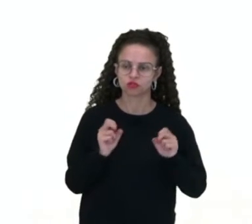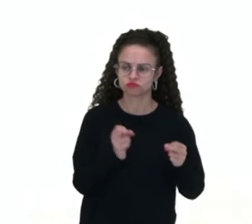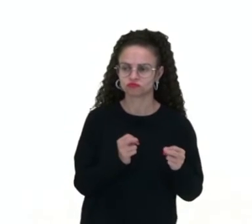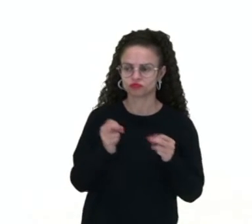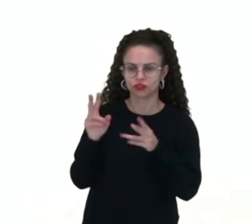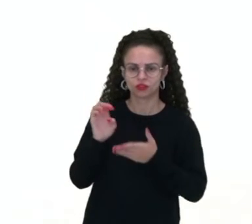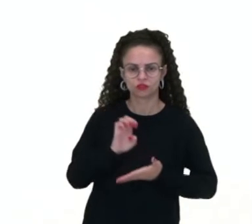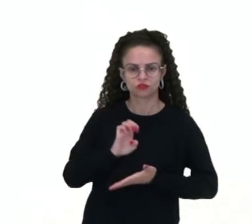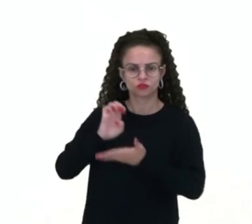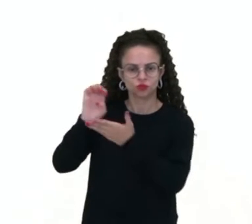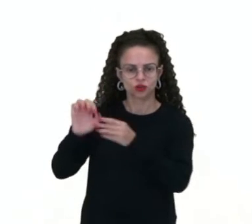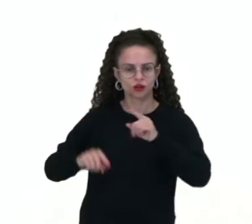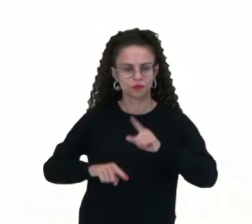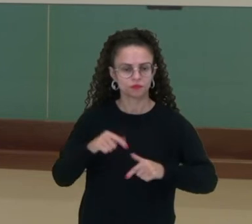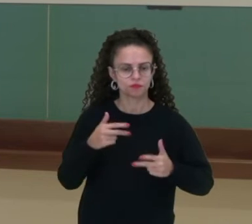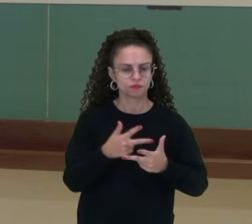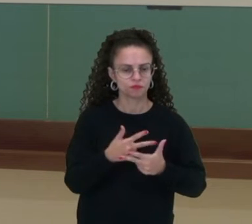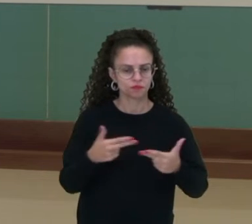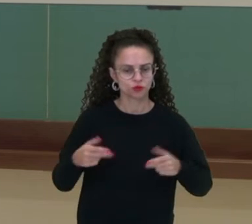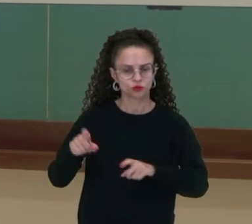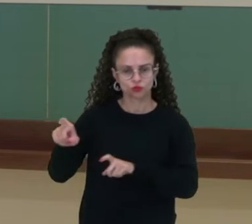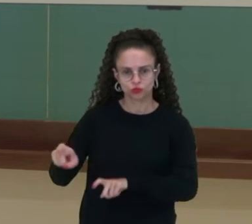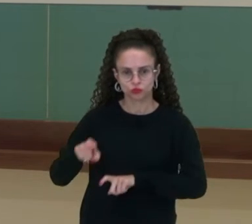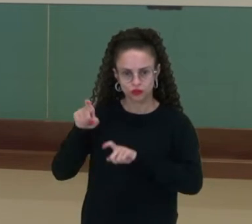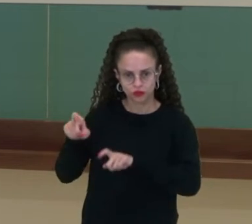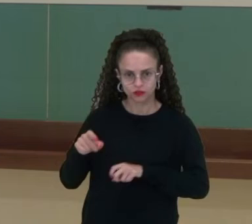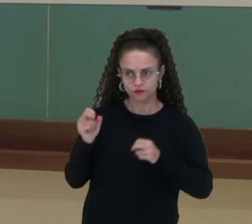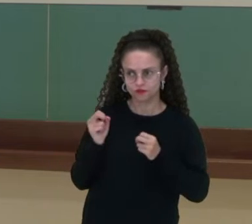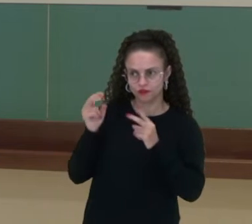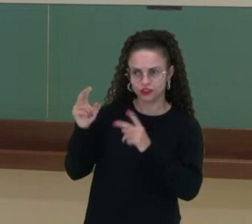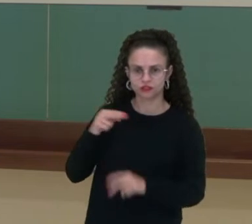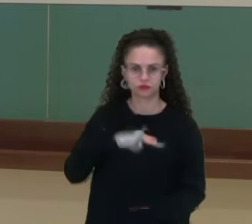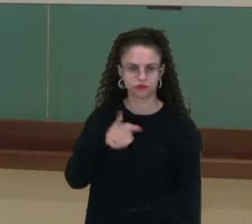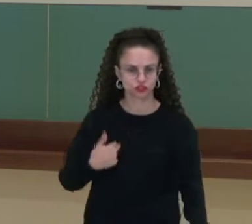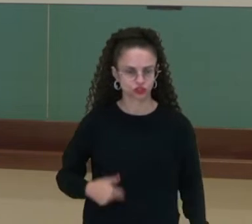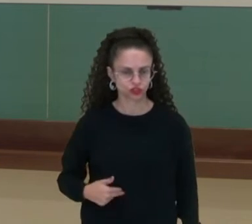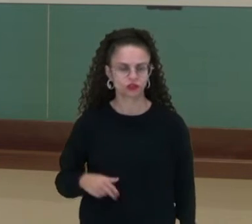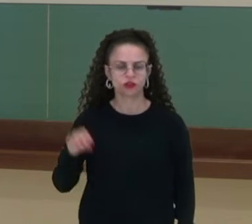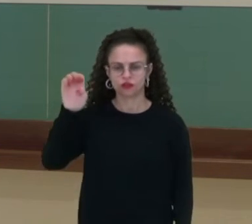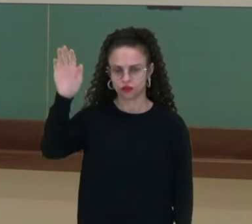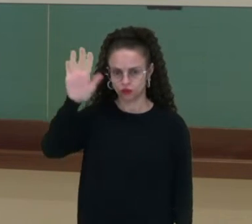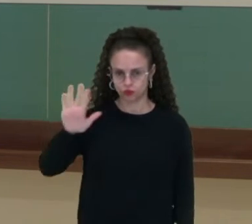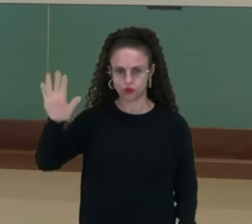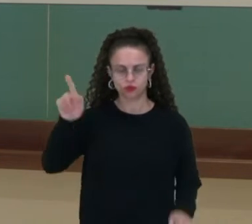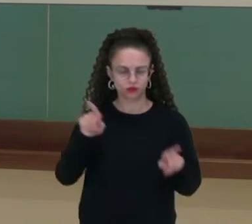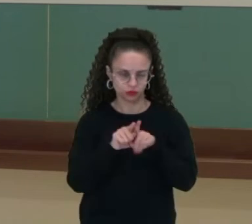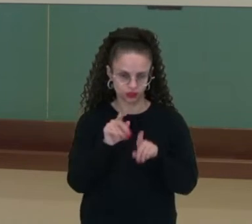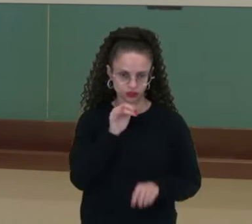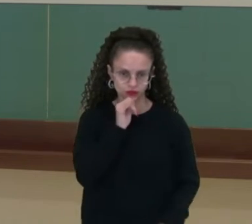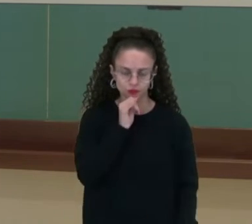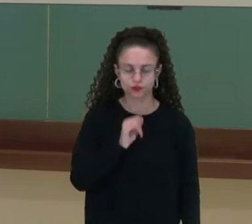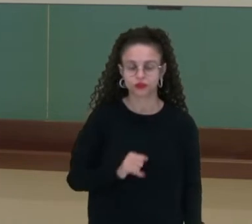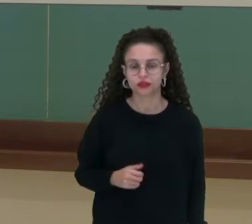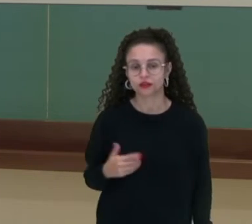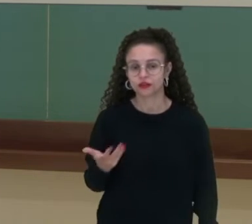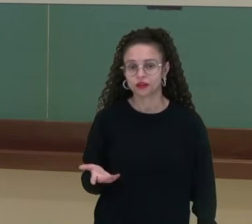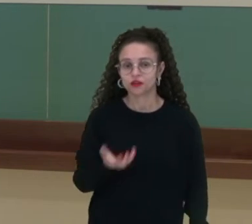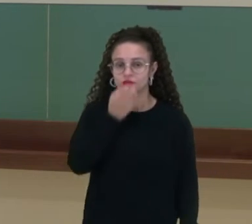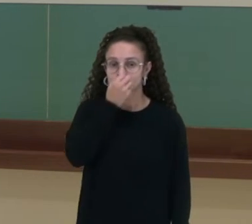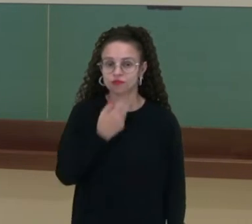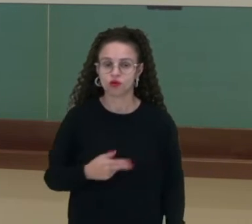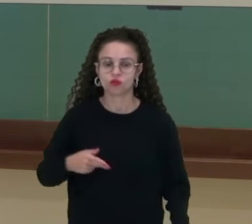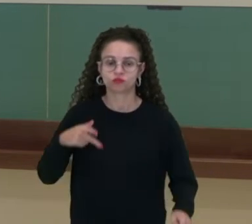é um produto agrícola, para a China e Europa também, tá bom? São exemplos. E uma das vantagens de ter o número da